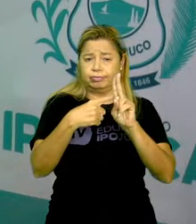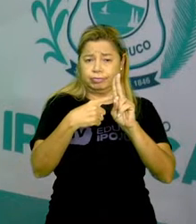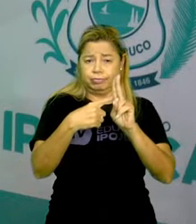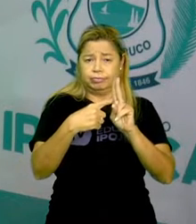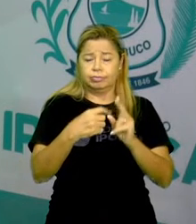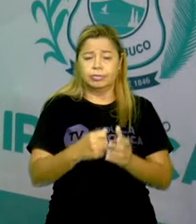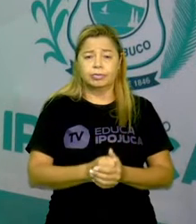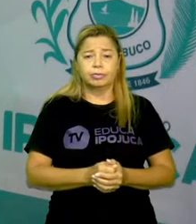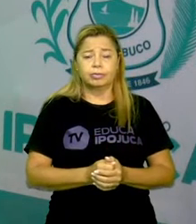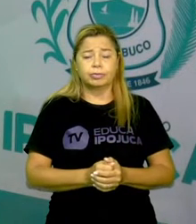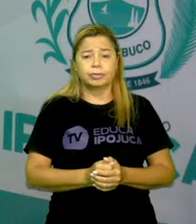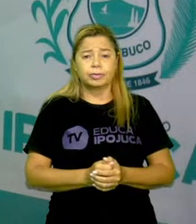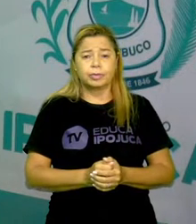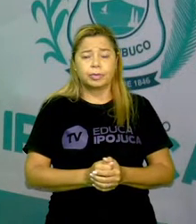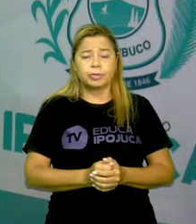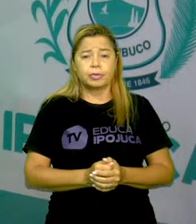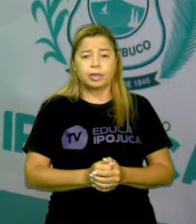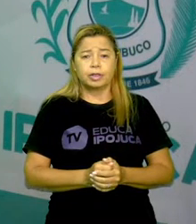16